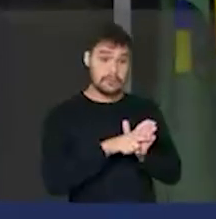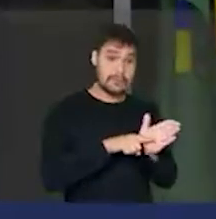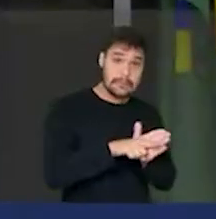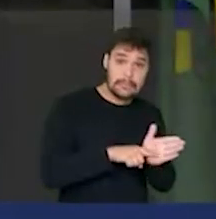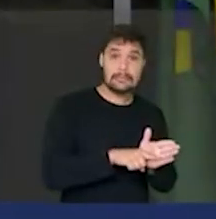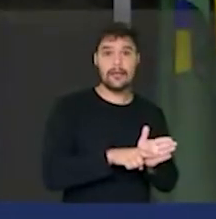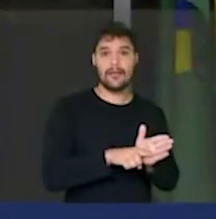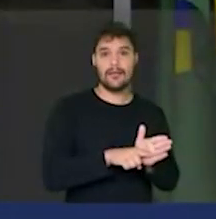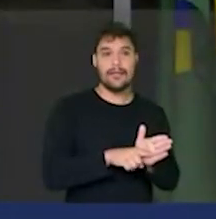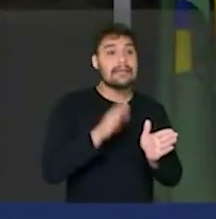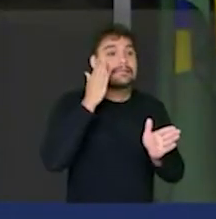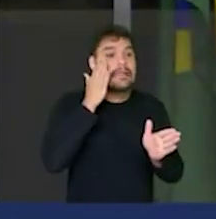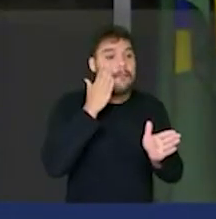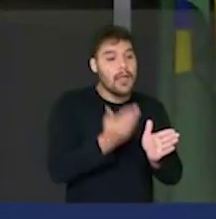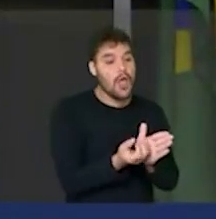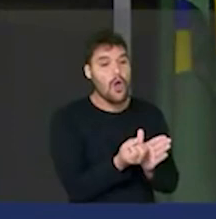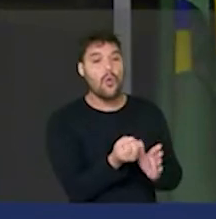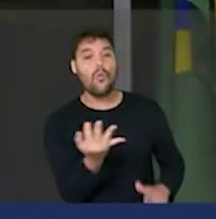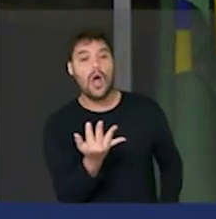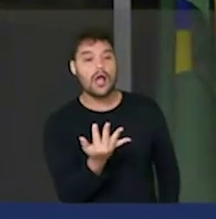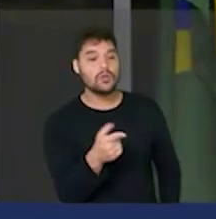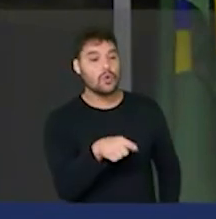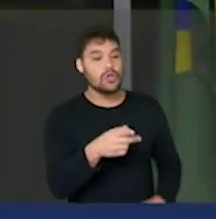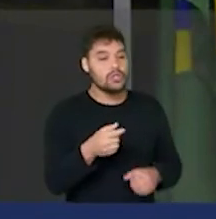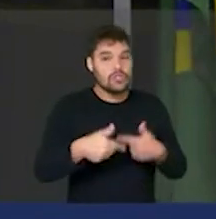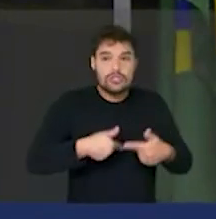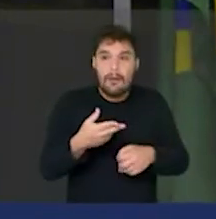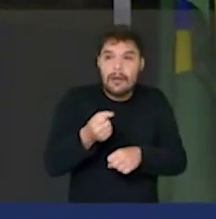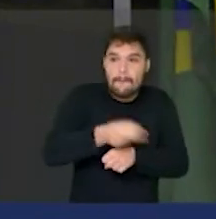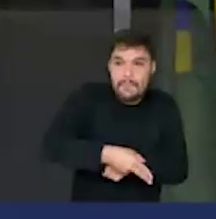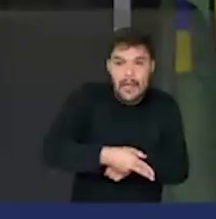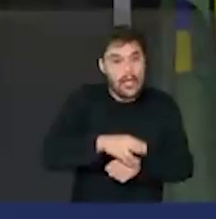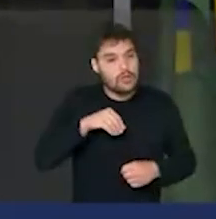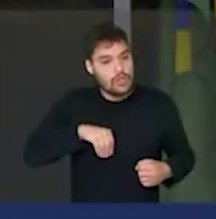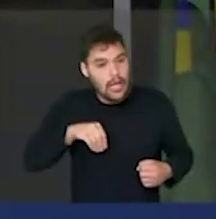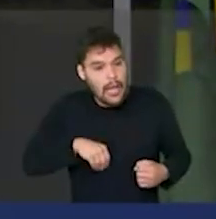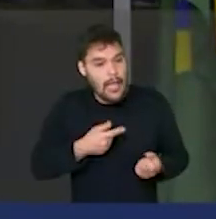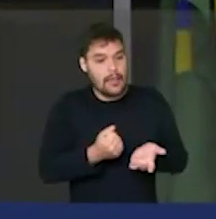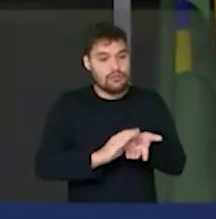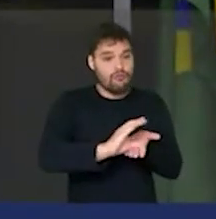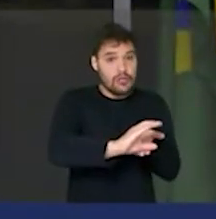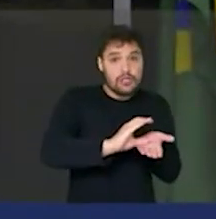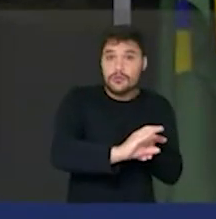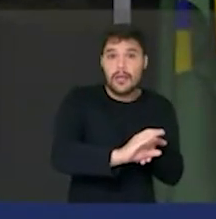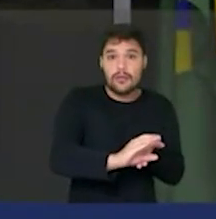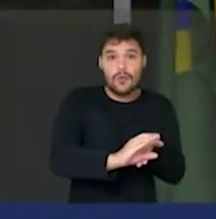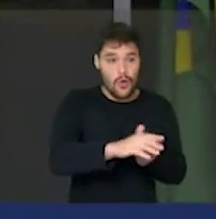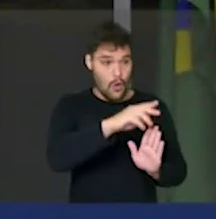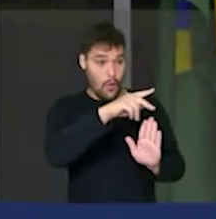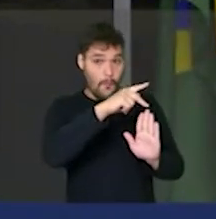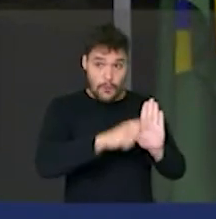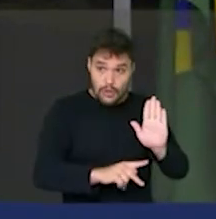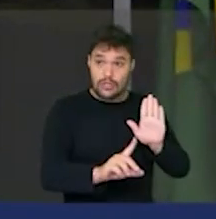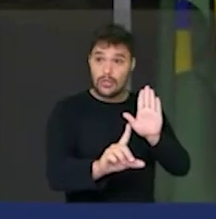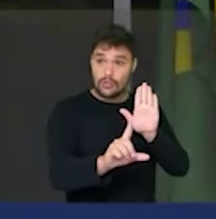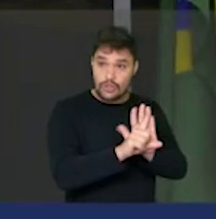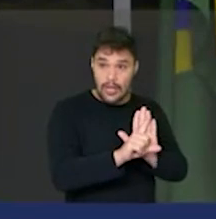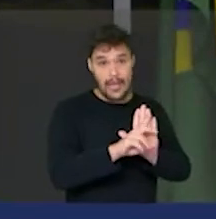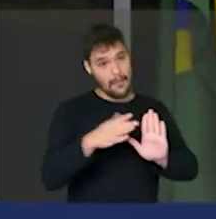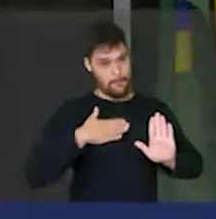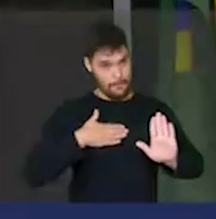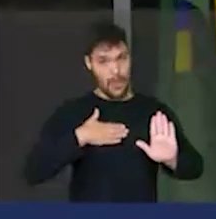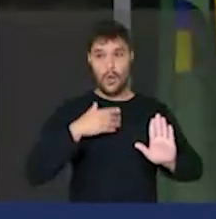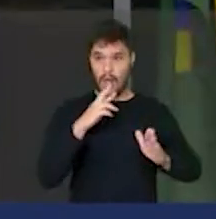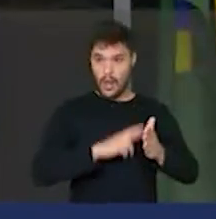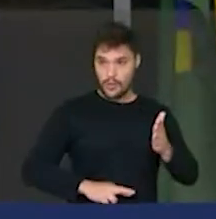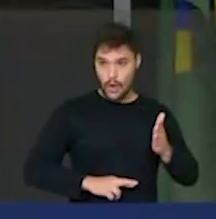público. Saber o quanto de emprego, de dinheiro, de renda, de investimento um projeto de lei de sua